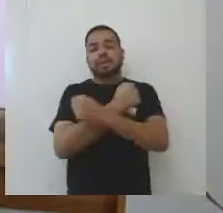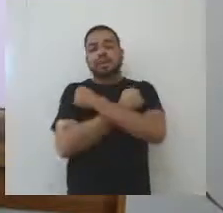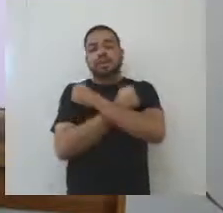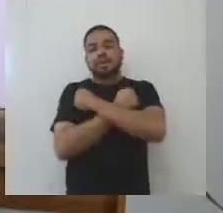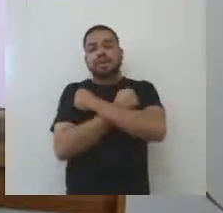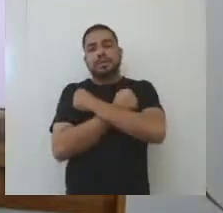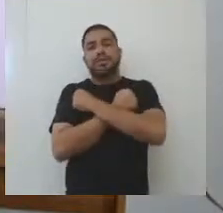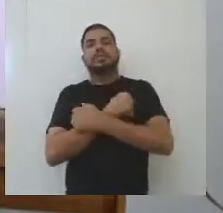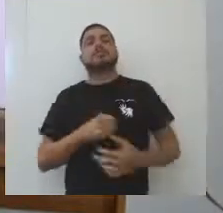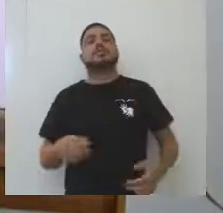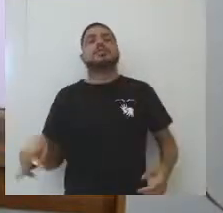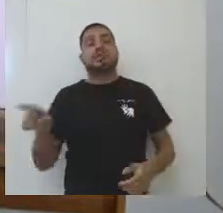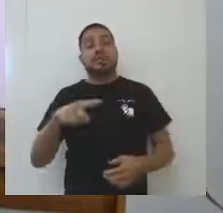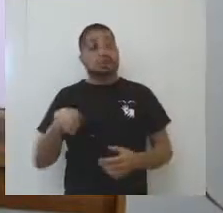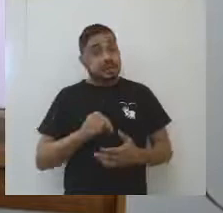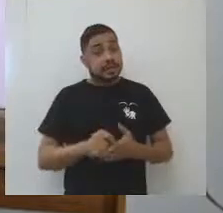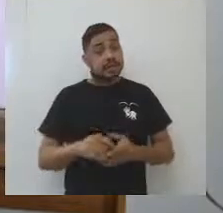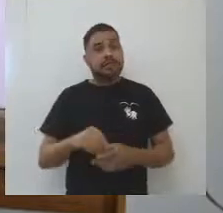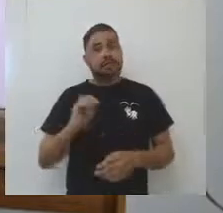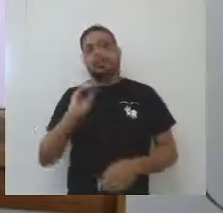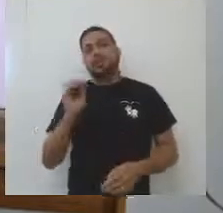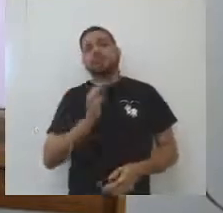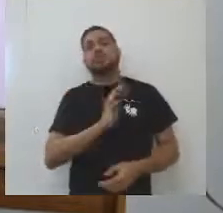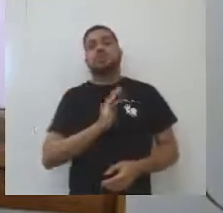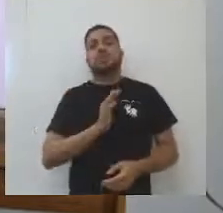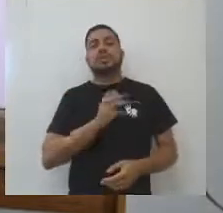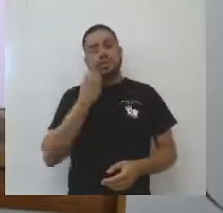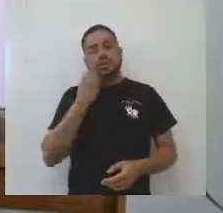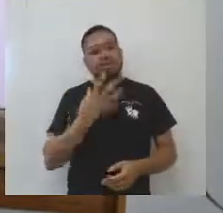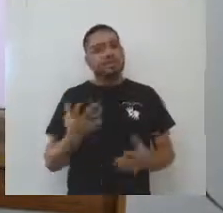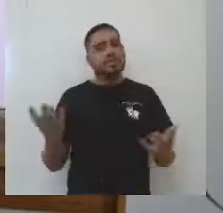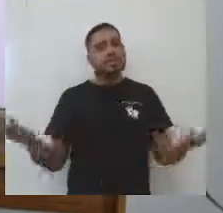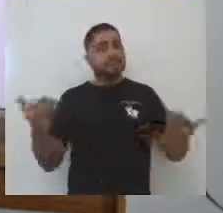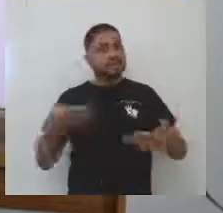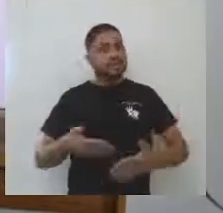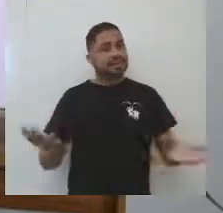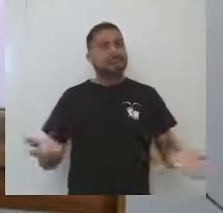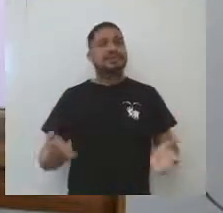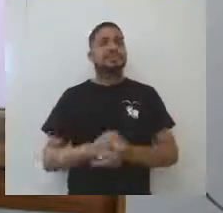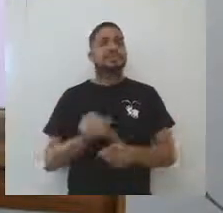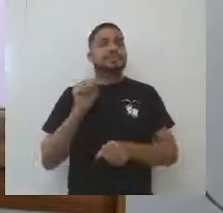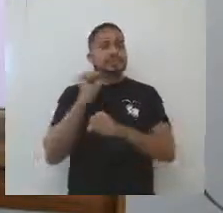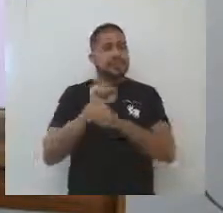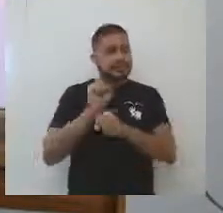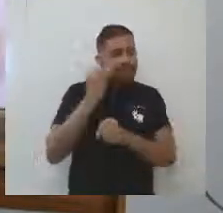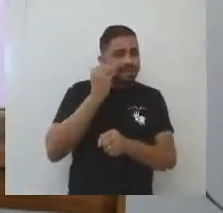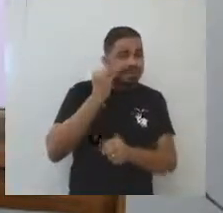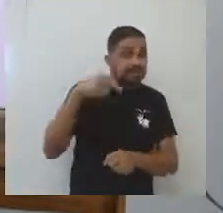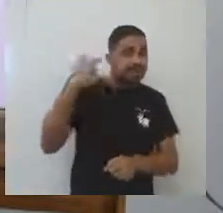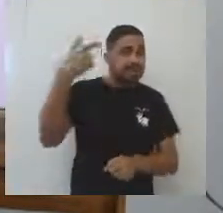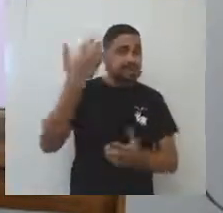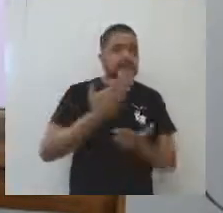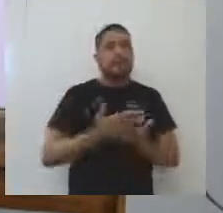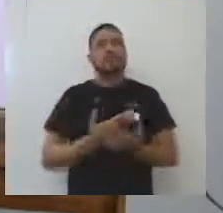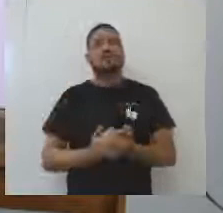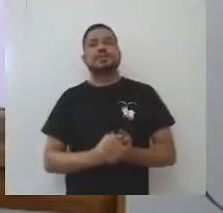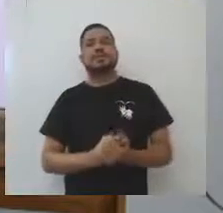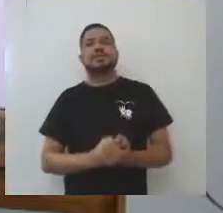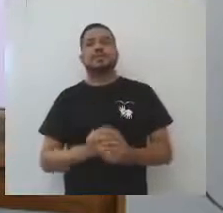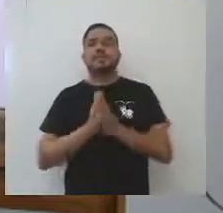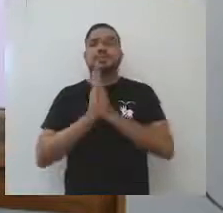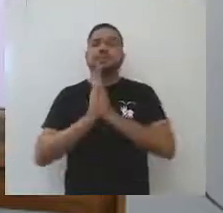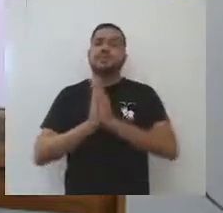pra vocês aí, tá? Um beijo no coração de todo mundo. Foi bom estar aqui com vocês e eu espero encontrar vocês aqui numa próxima aula. Por